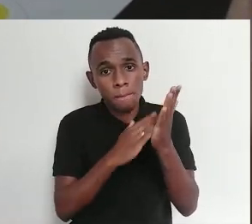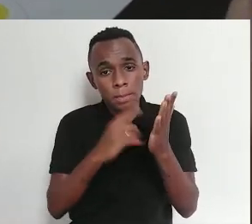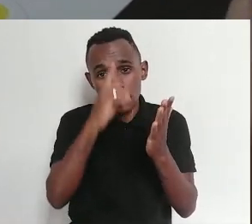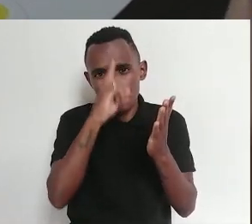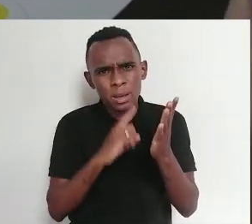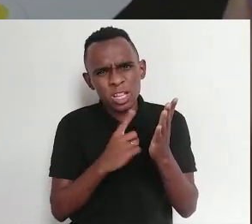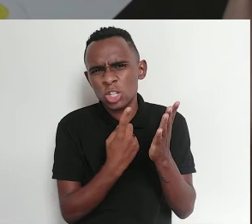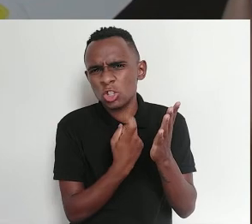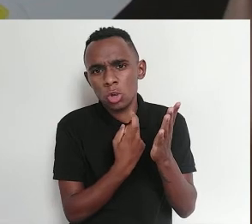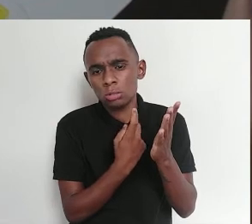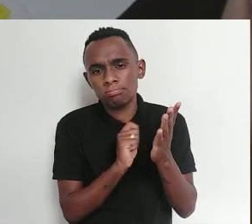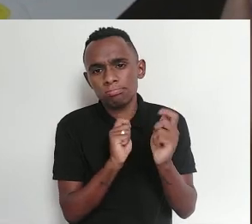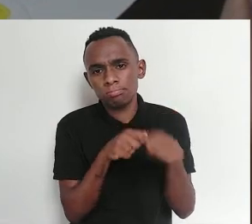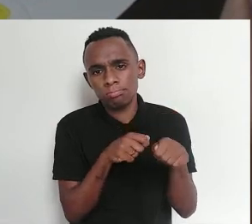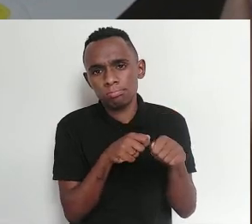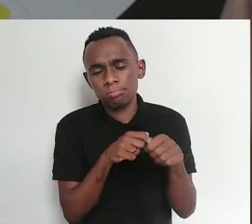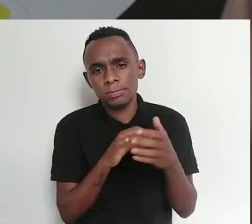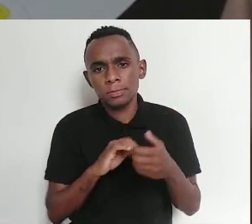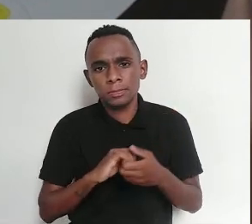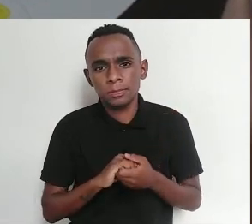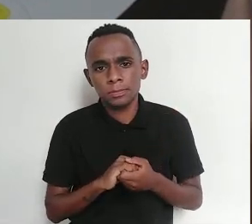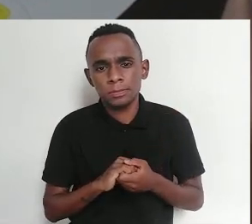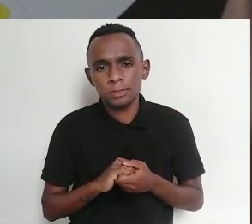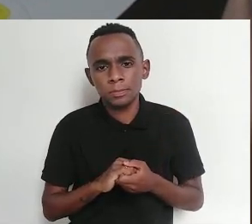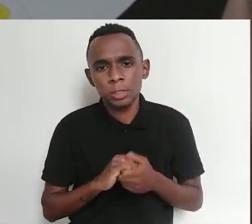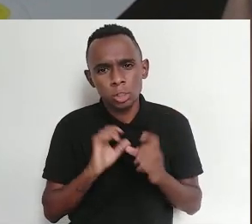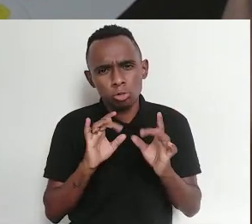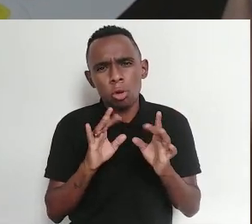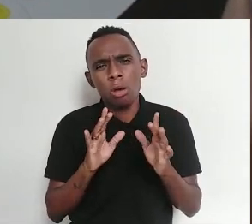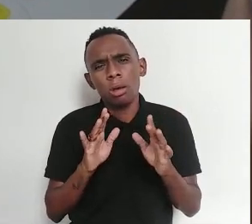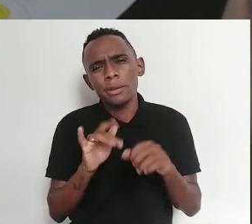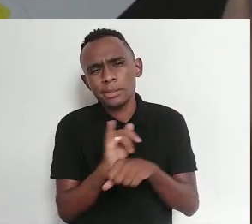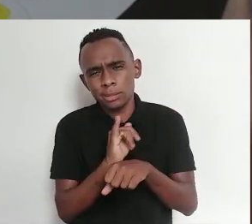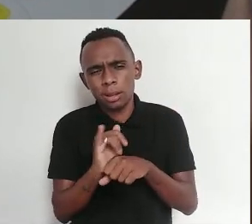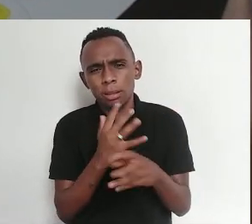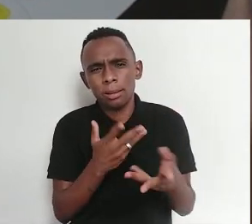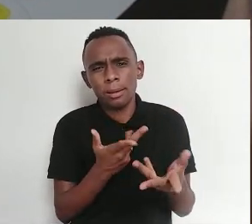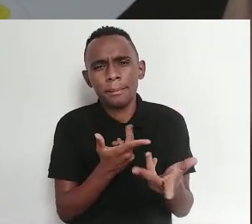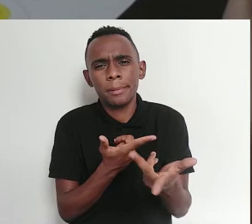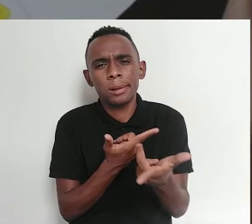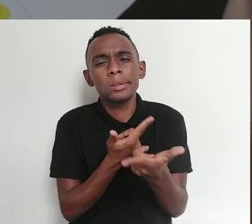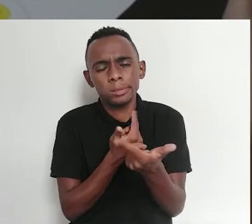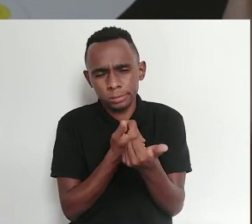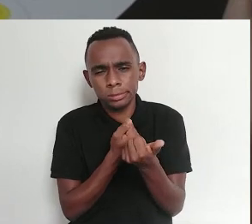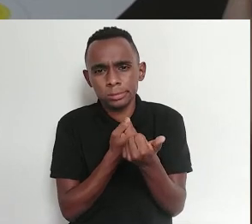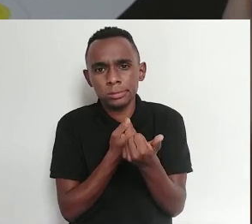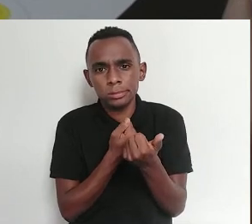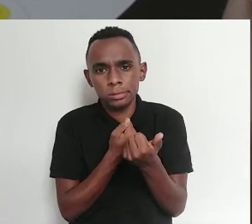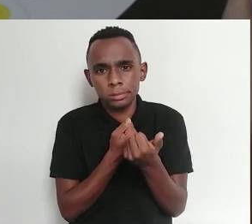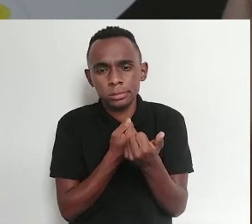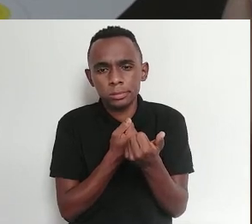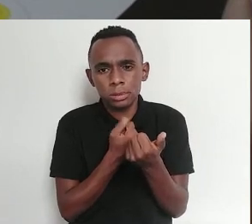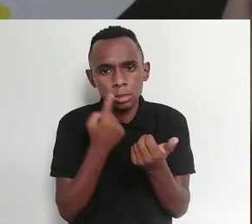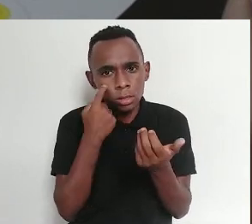não invade ele não. É só questão da habilidade da gente mesmo. E desse pincel que tá um pouco grosso